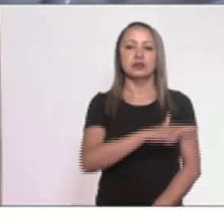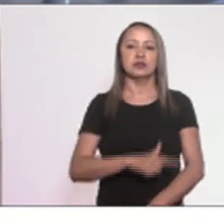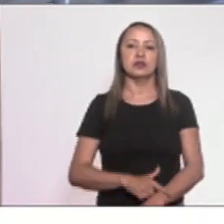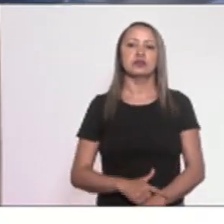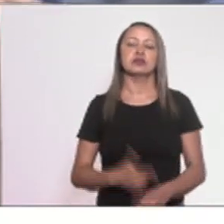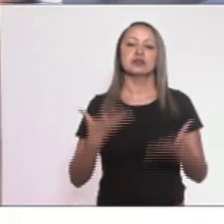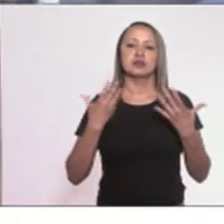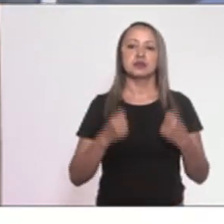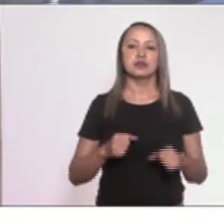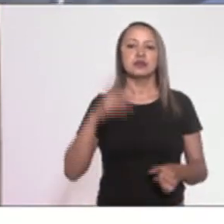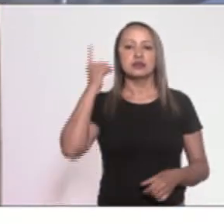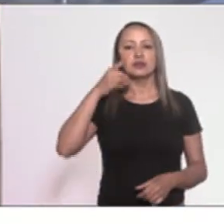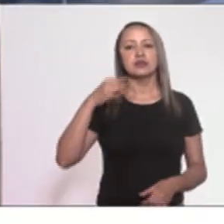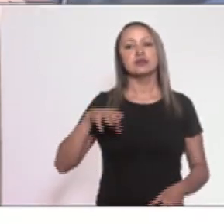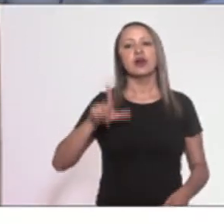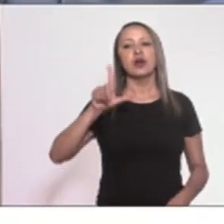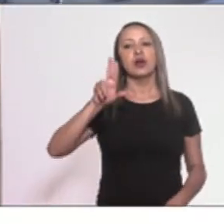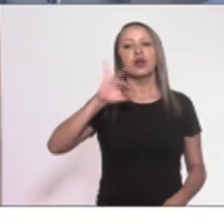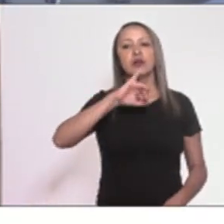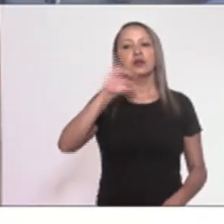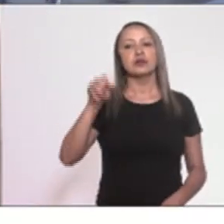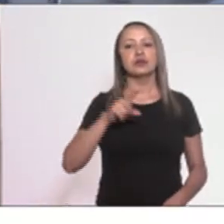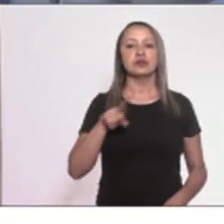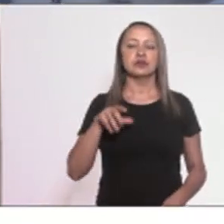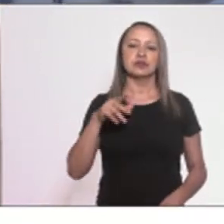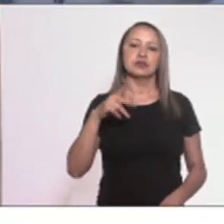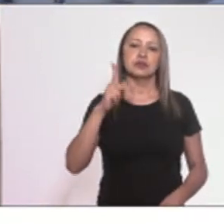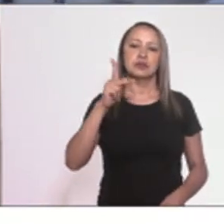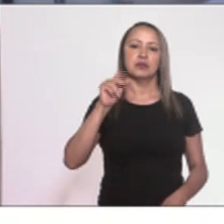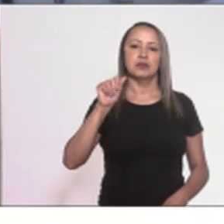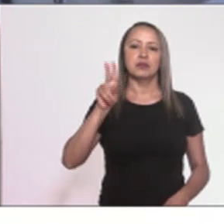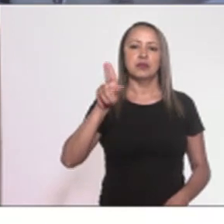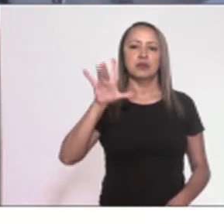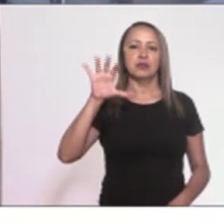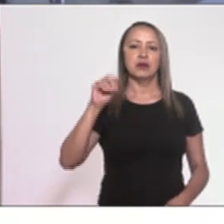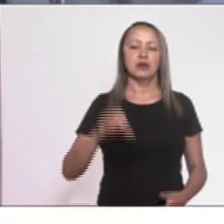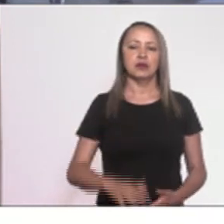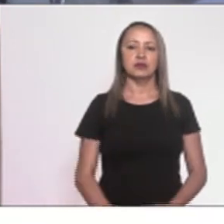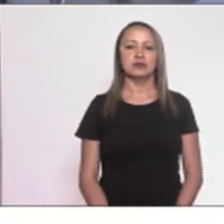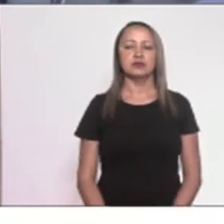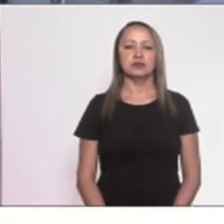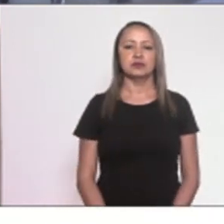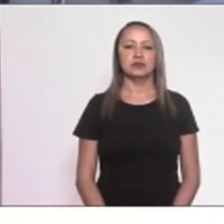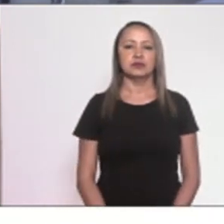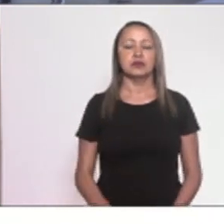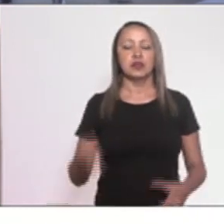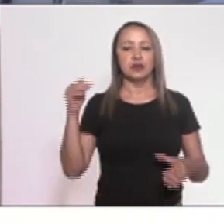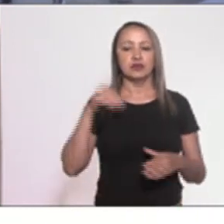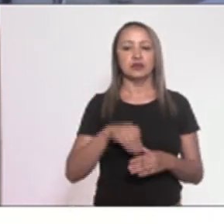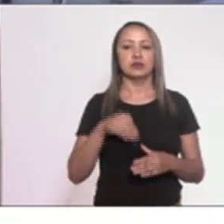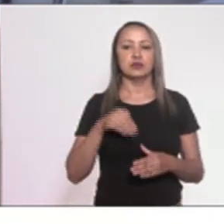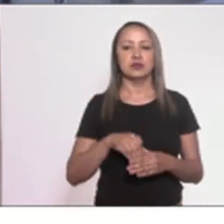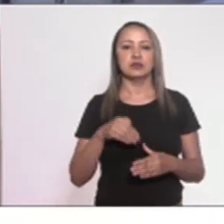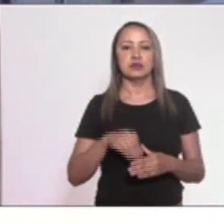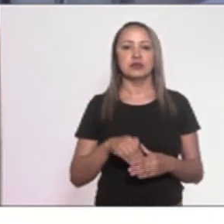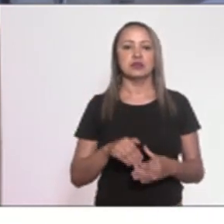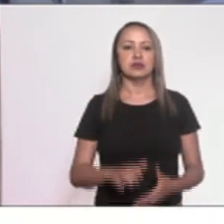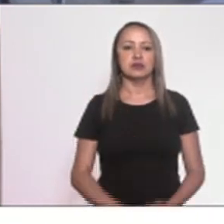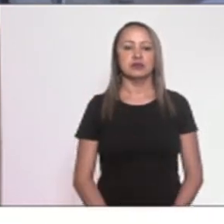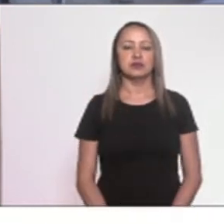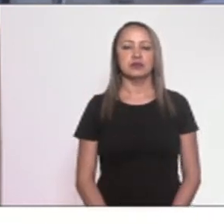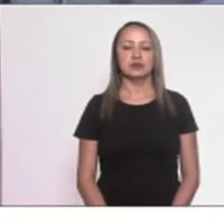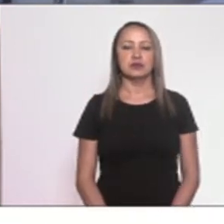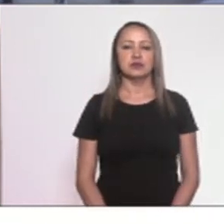Relatores, deputado Luiz Paulo e Flávio Serafim. Em discussão, não havendo quem queira discutir, encerrada a discussão. Em votação, os senhores que aprovam, permaneçam como